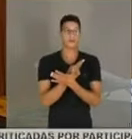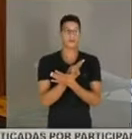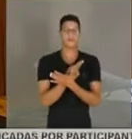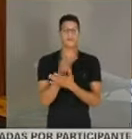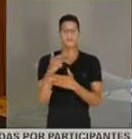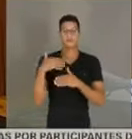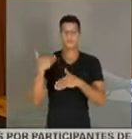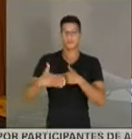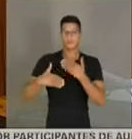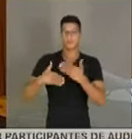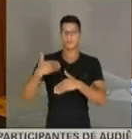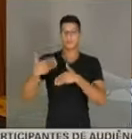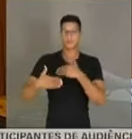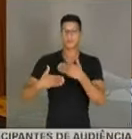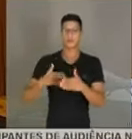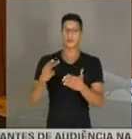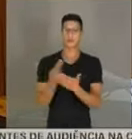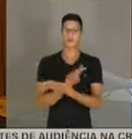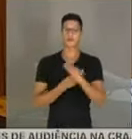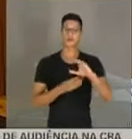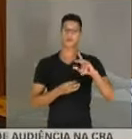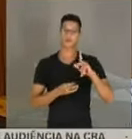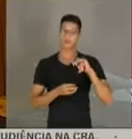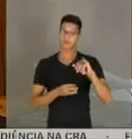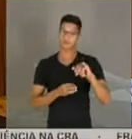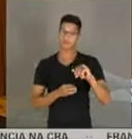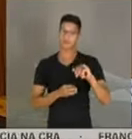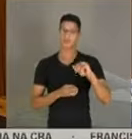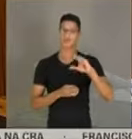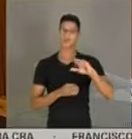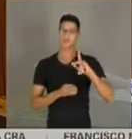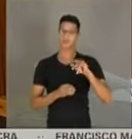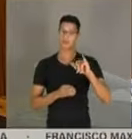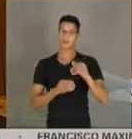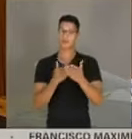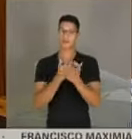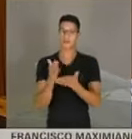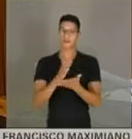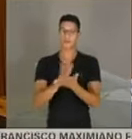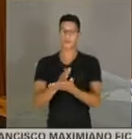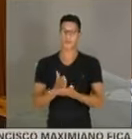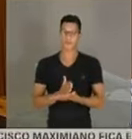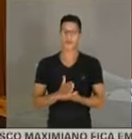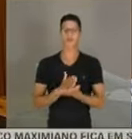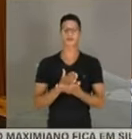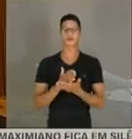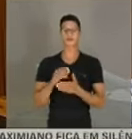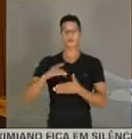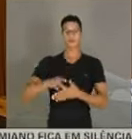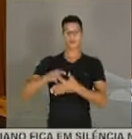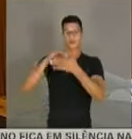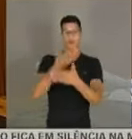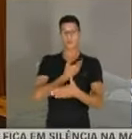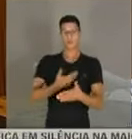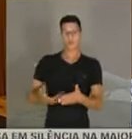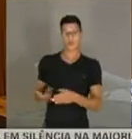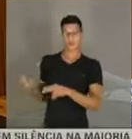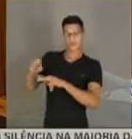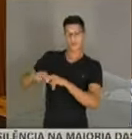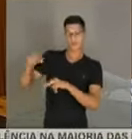desse processo todo? Acontece a CPI, e a CPI passa a incomodar. A ponto do líder do governo que sentou